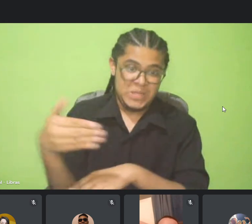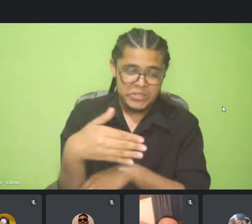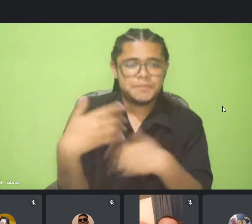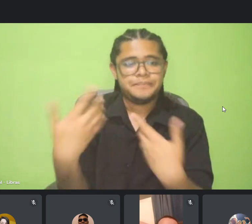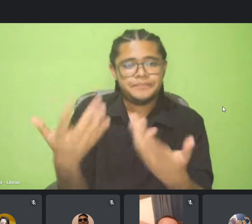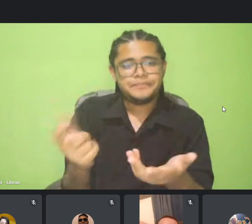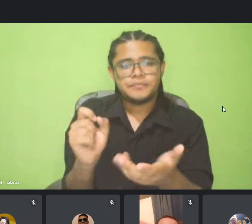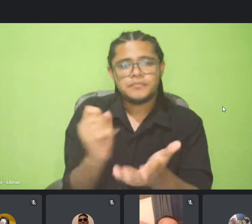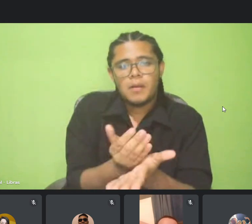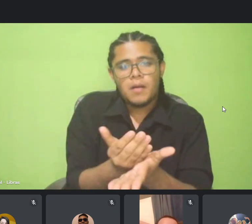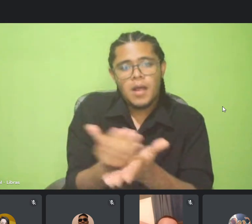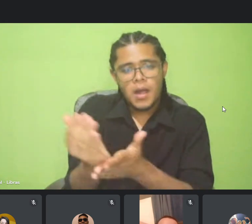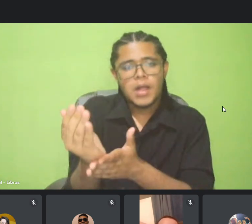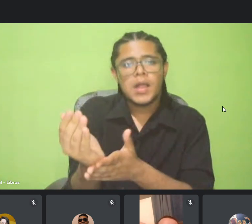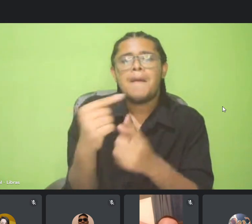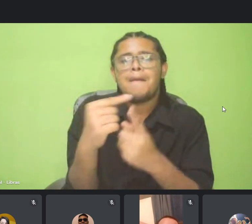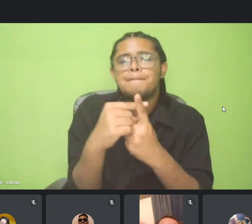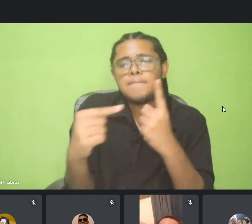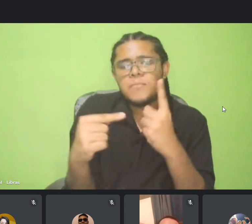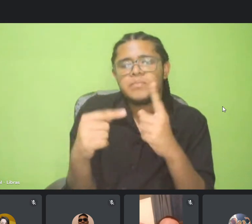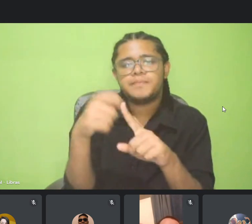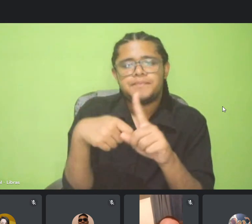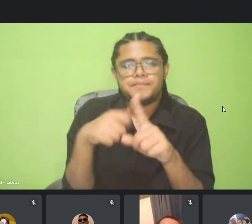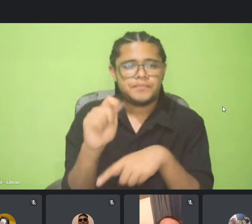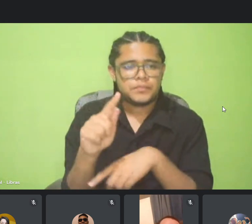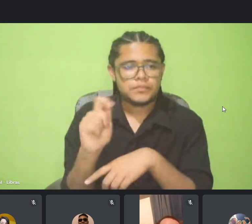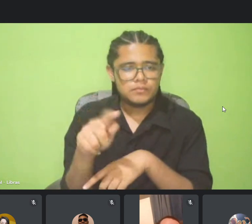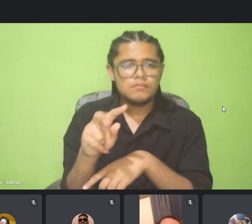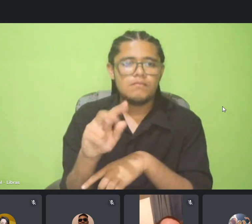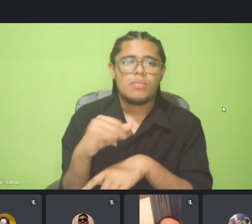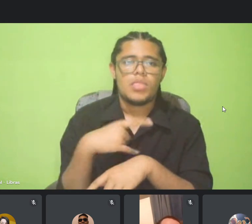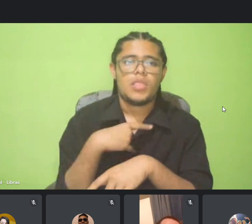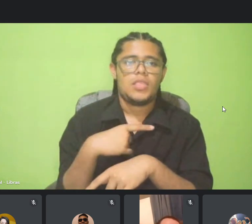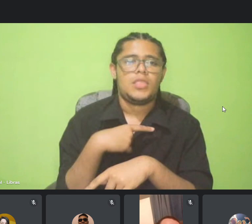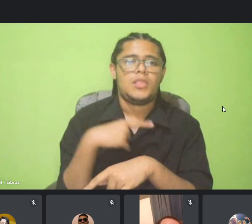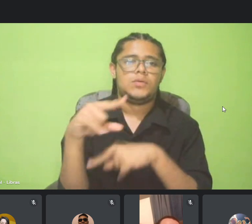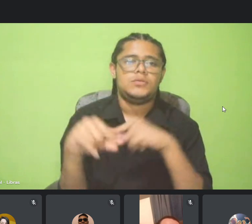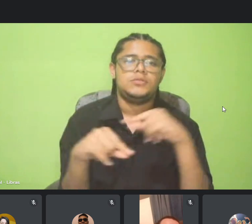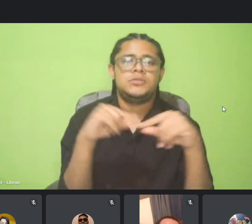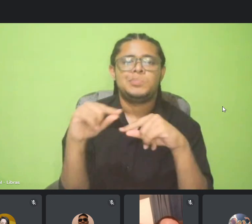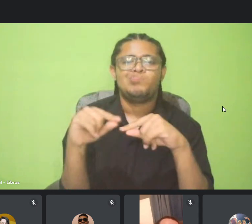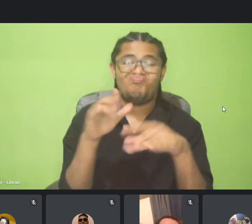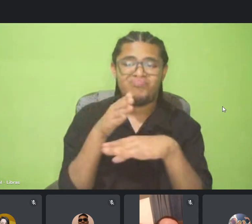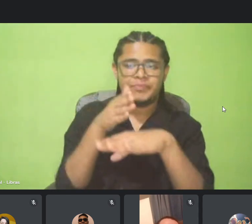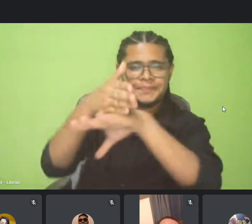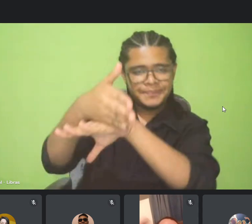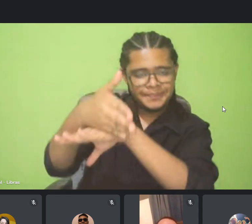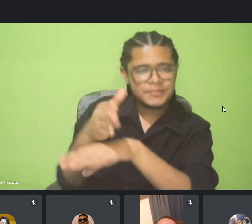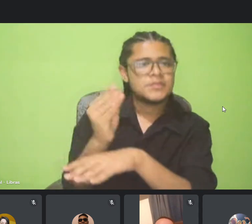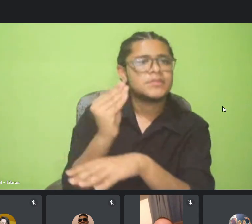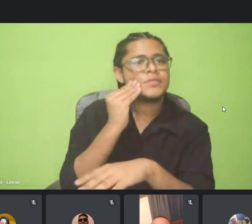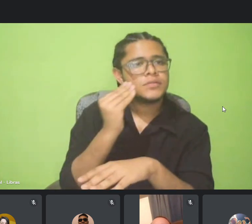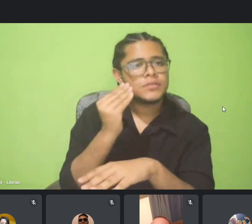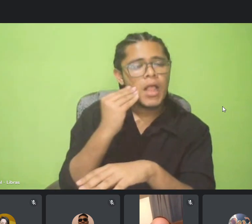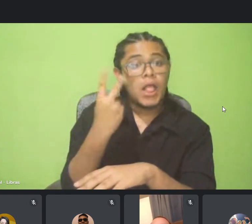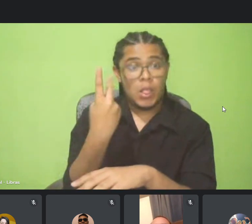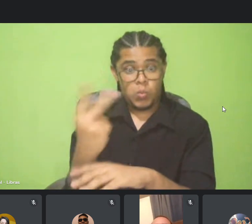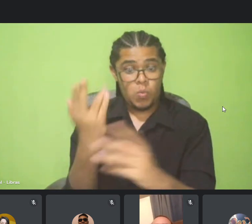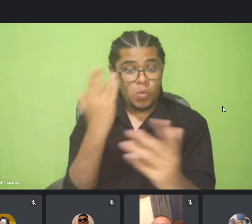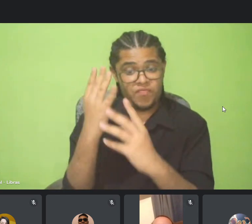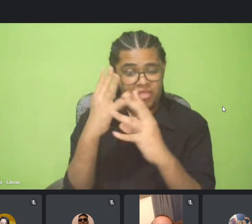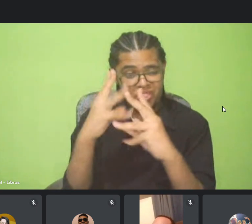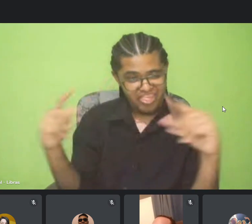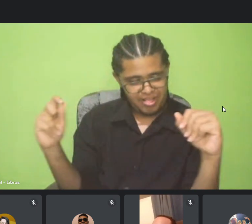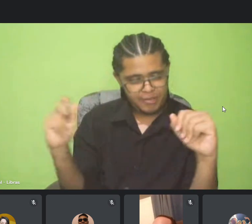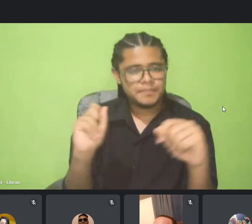Dúvidas também, então, vocês podem ir fisicamente lá para tirar essa dúvida, certo? E depois a gente pode dialogar, então,